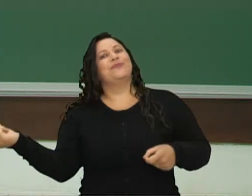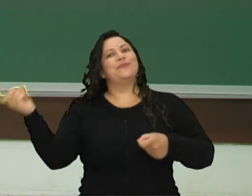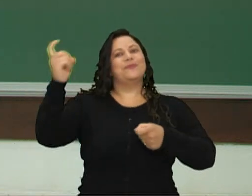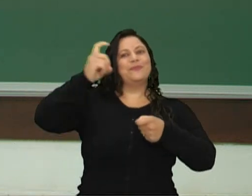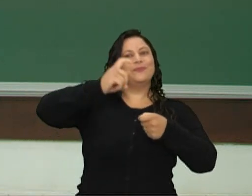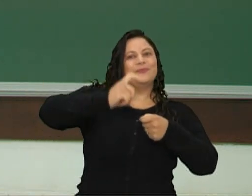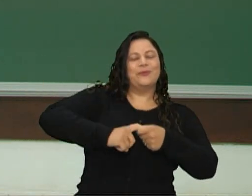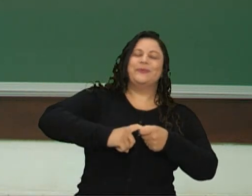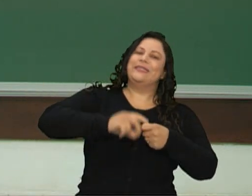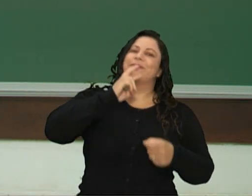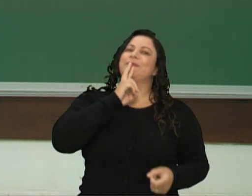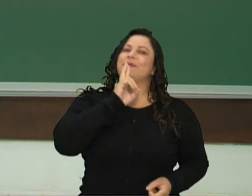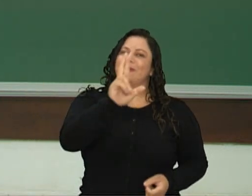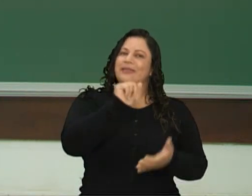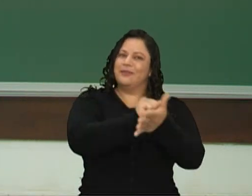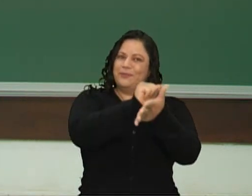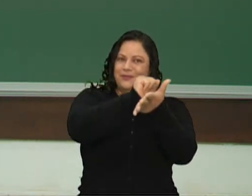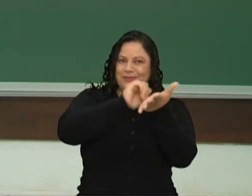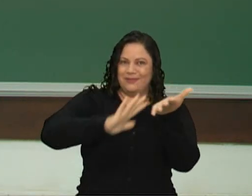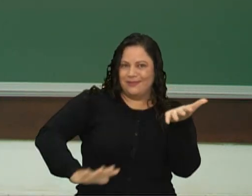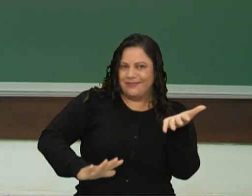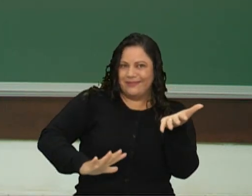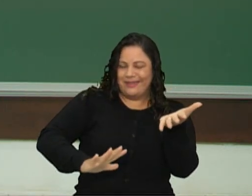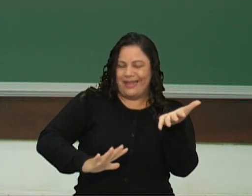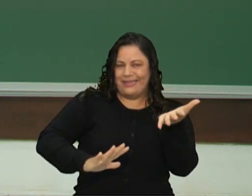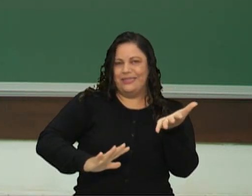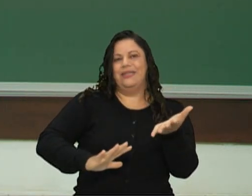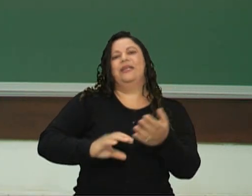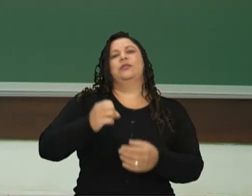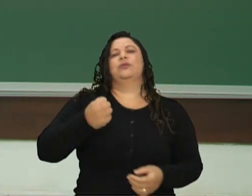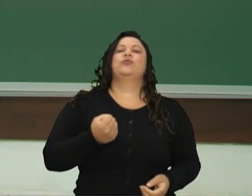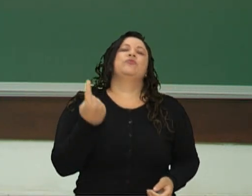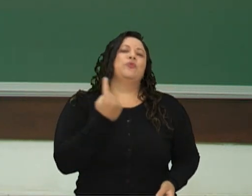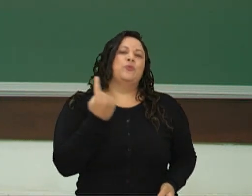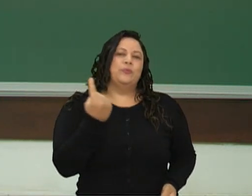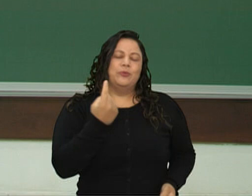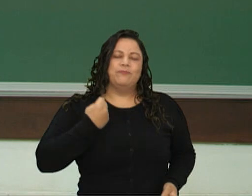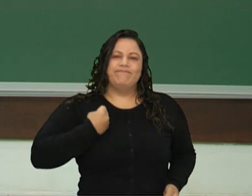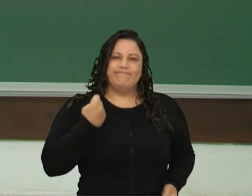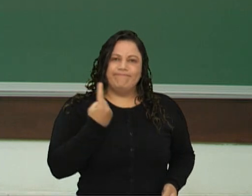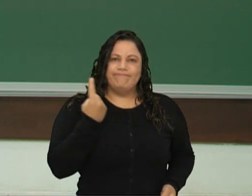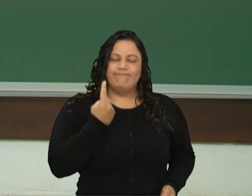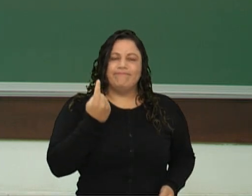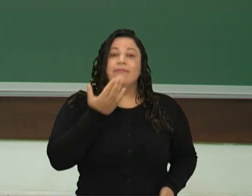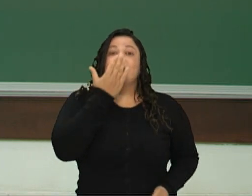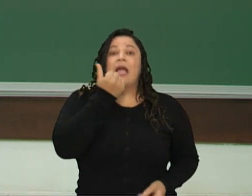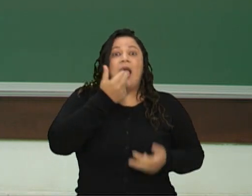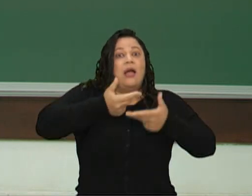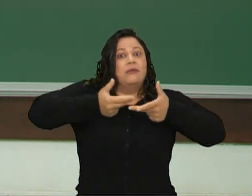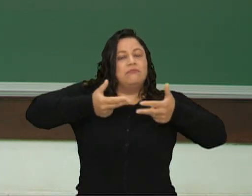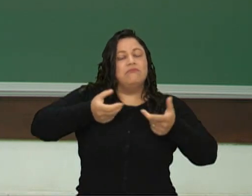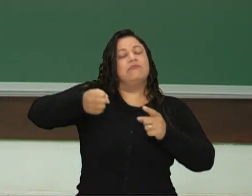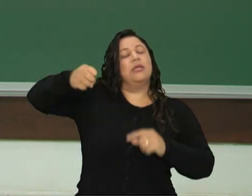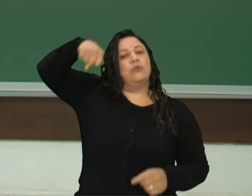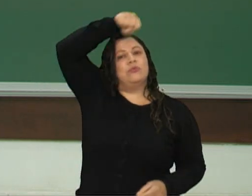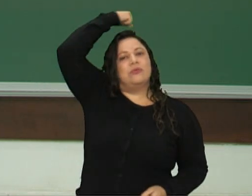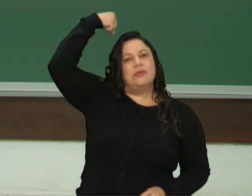voltamos com a resolução da nossa primeira atividade de ensino religioso, Alimentos Sagrados